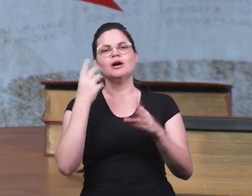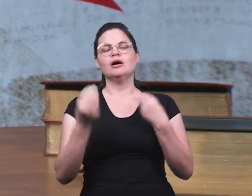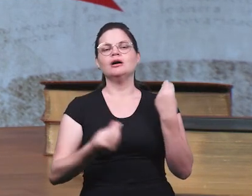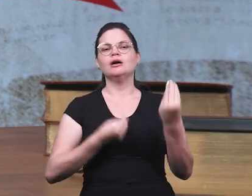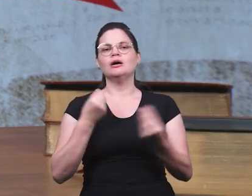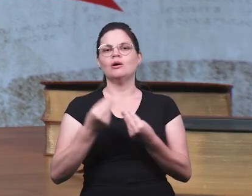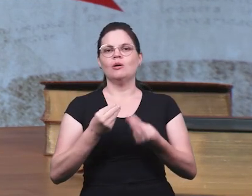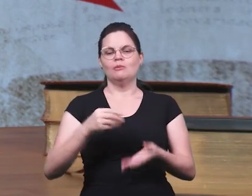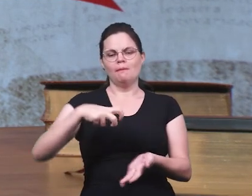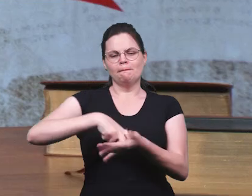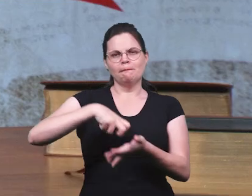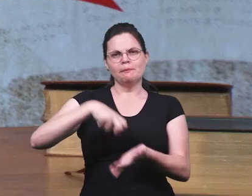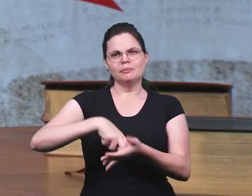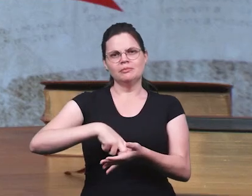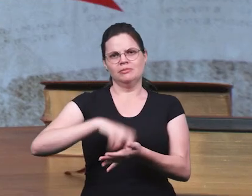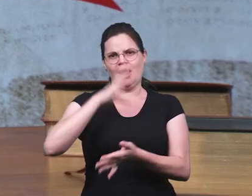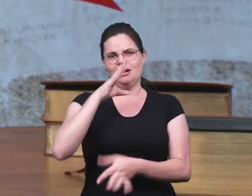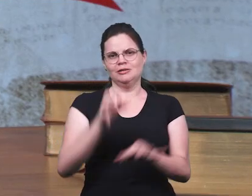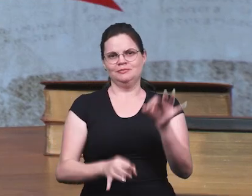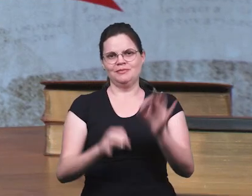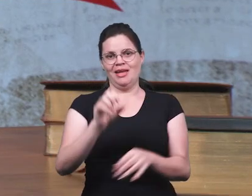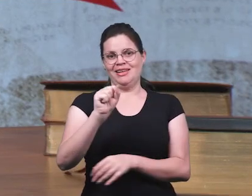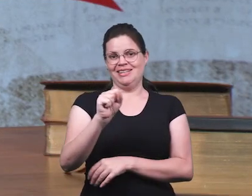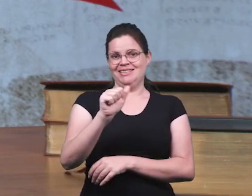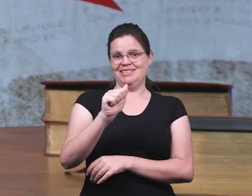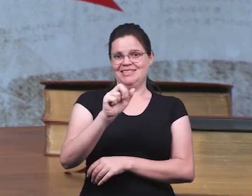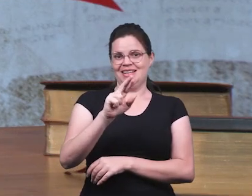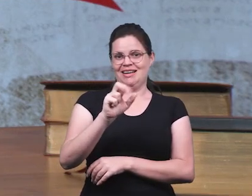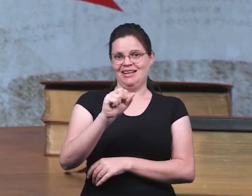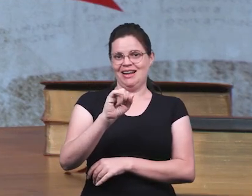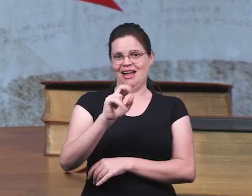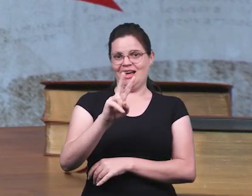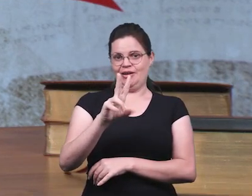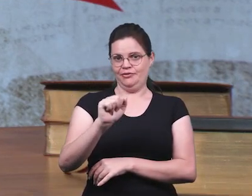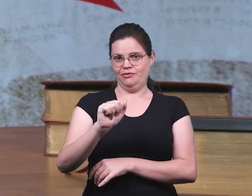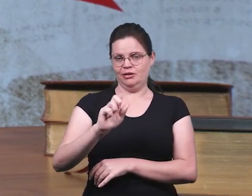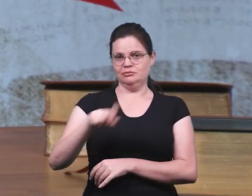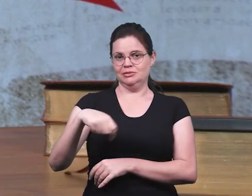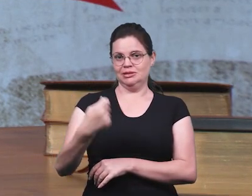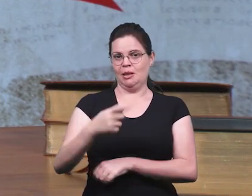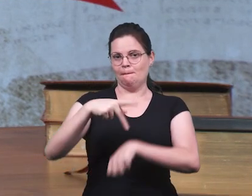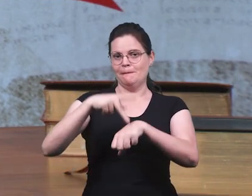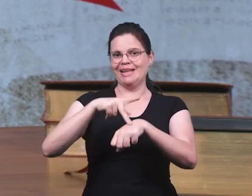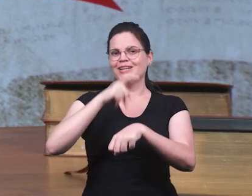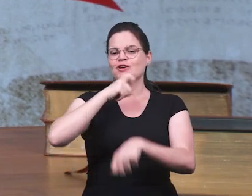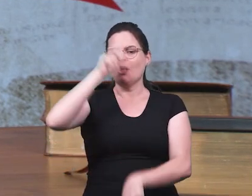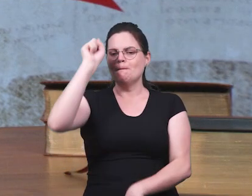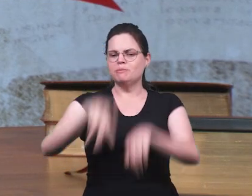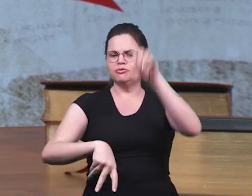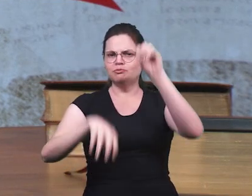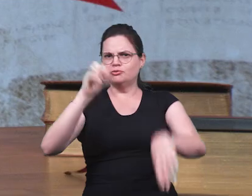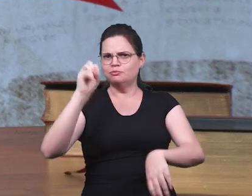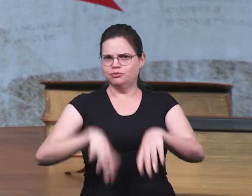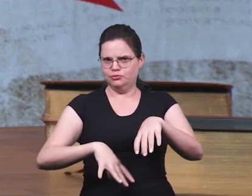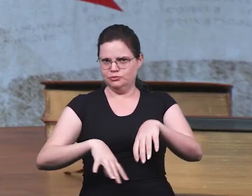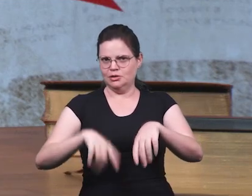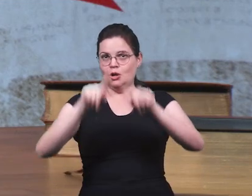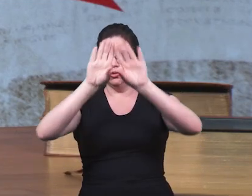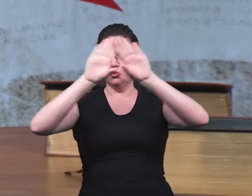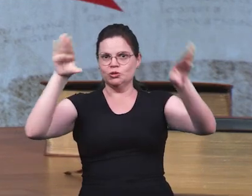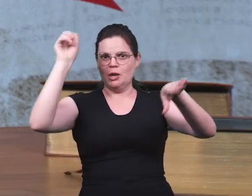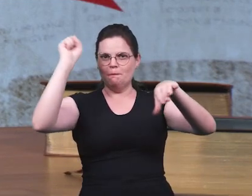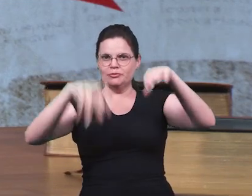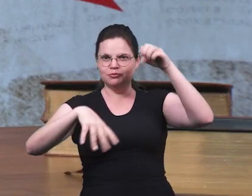essa praga da saraiva, né? Já havendo uma diferença grande aqui entre aqueles que já